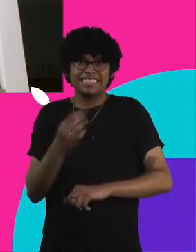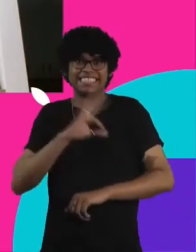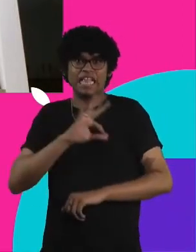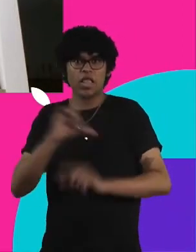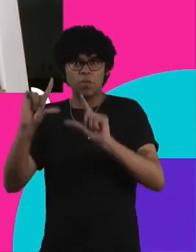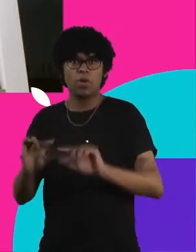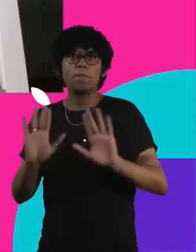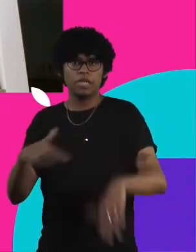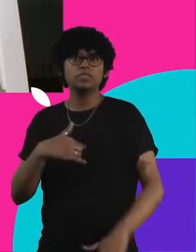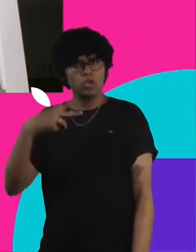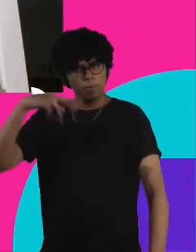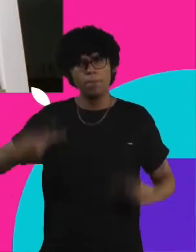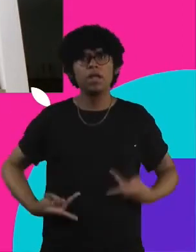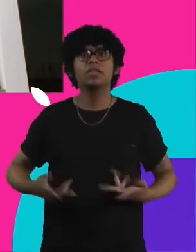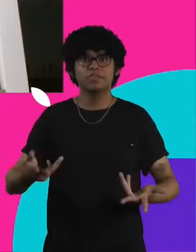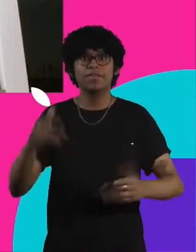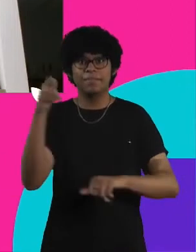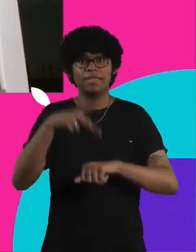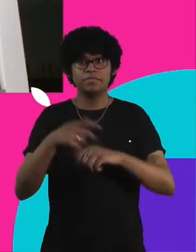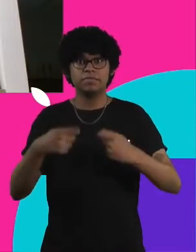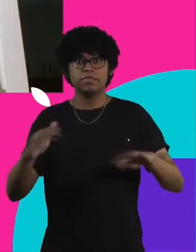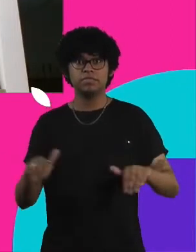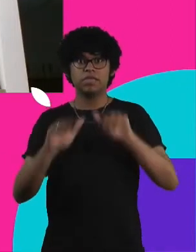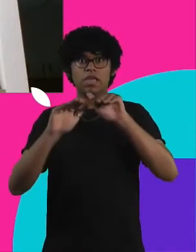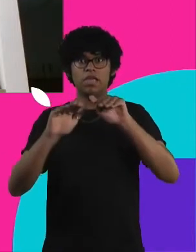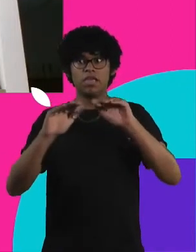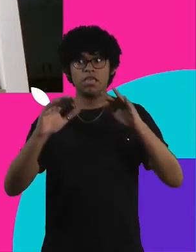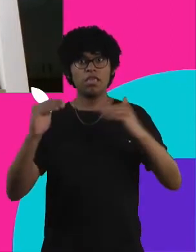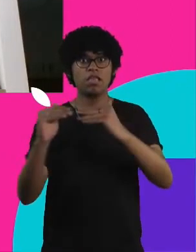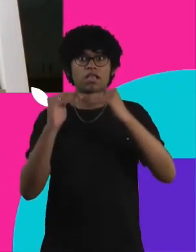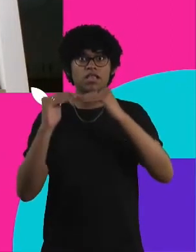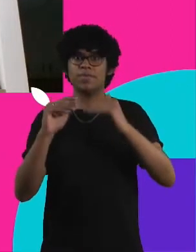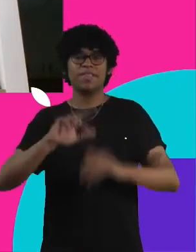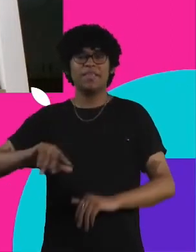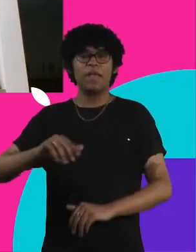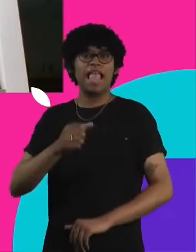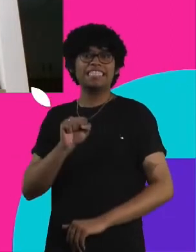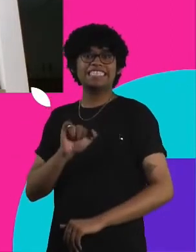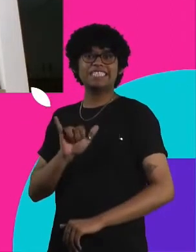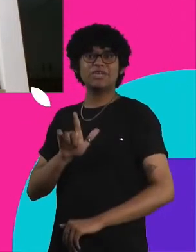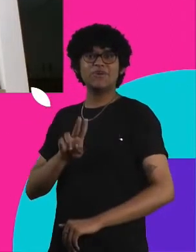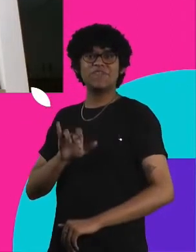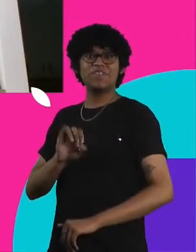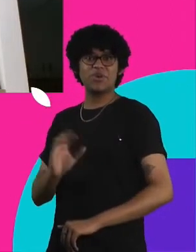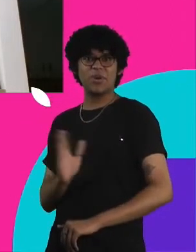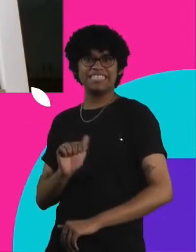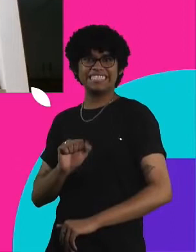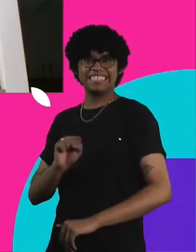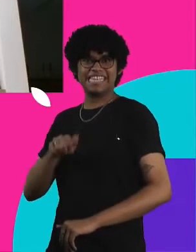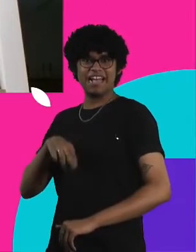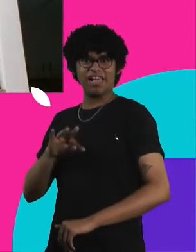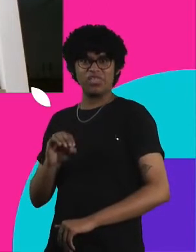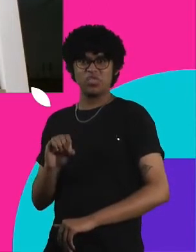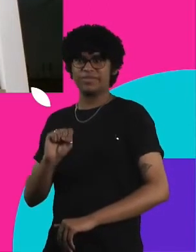que precisa ser equilibrado não é necessariamente aquele que todo mundo vai ser Silvio Santos. Alguém vai ter que vender o carnê. Mas o filho dos dois